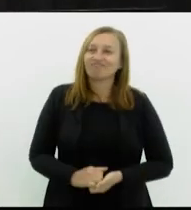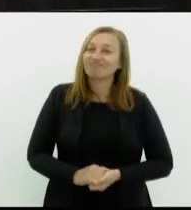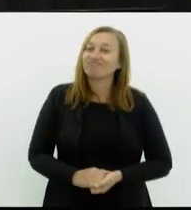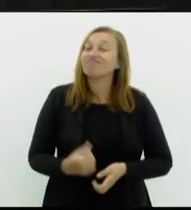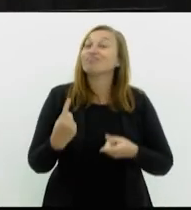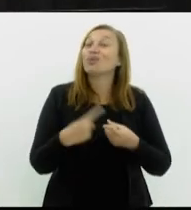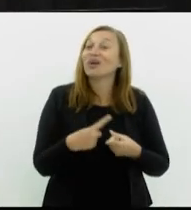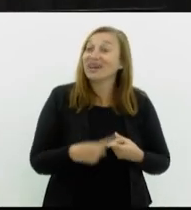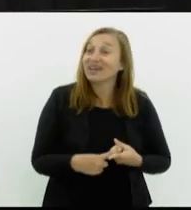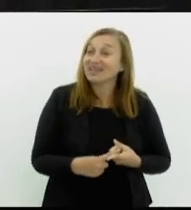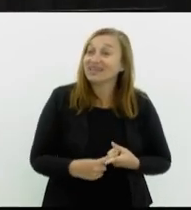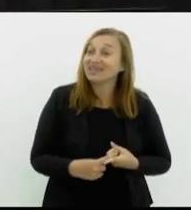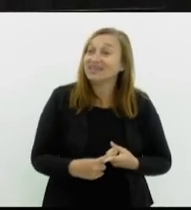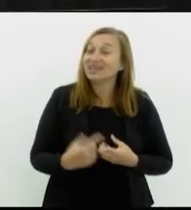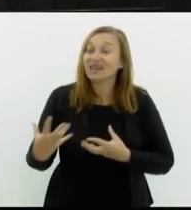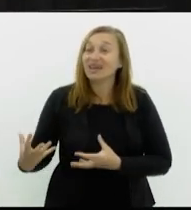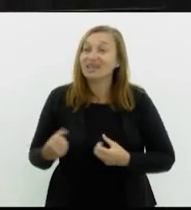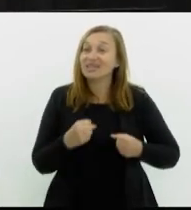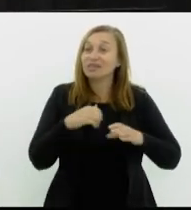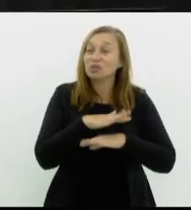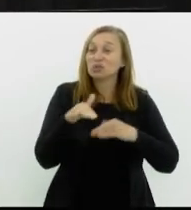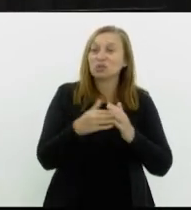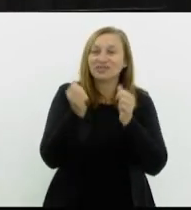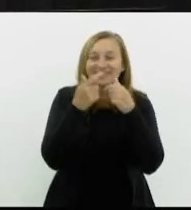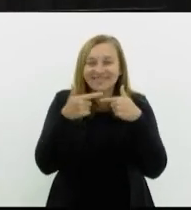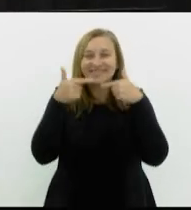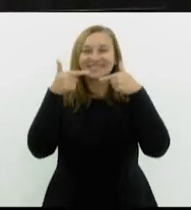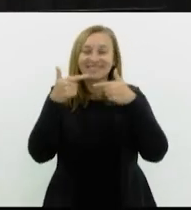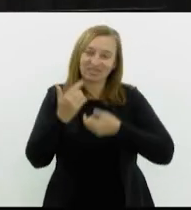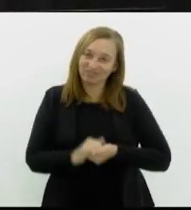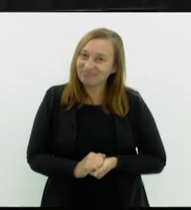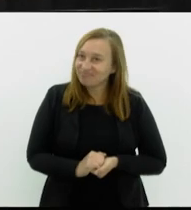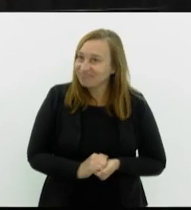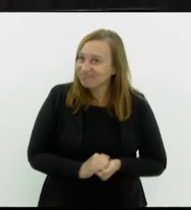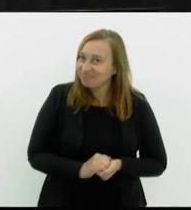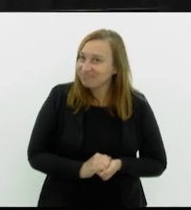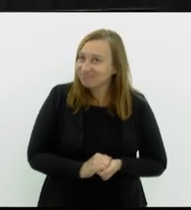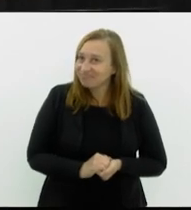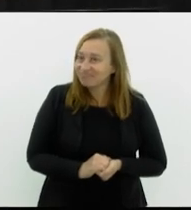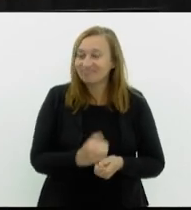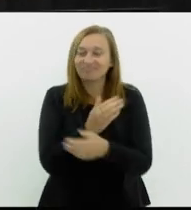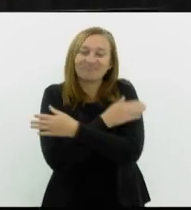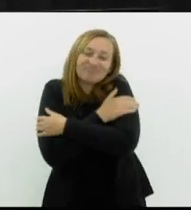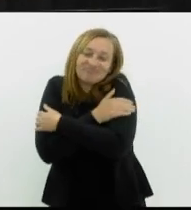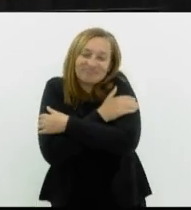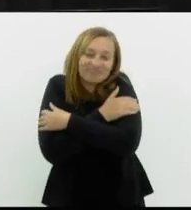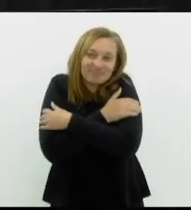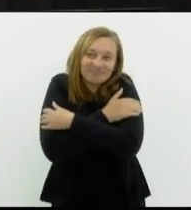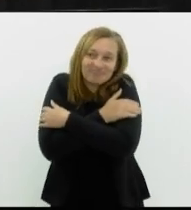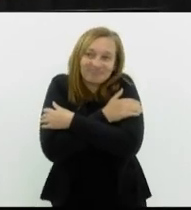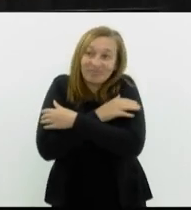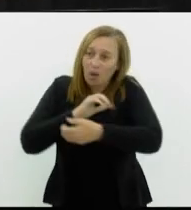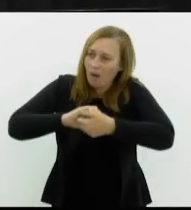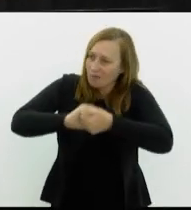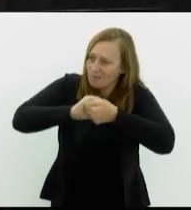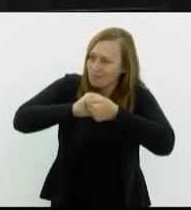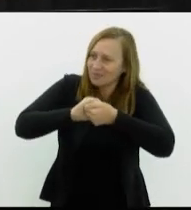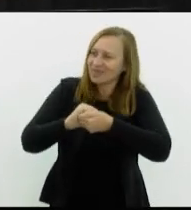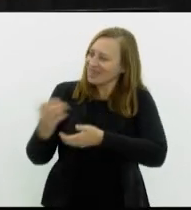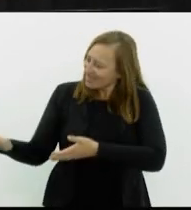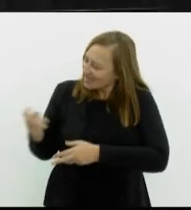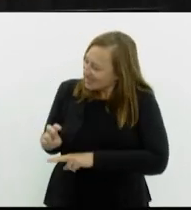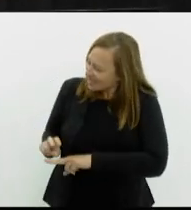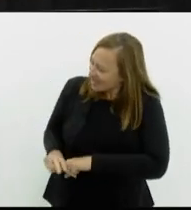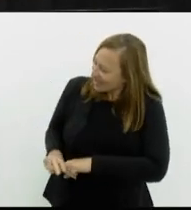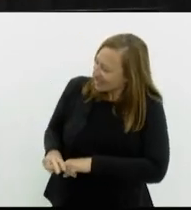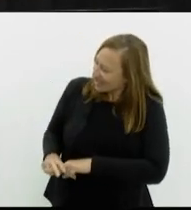Porque recebe todo mundo com um sorriso, com um abraço, com um aperto. Não senta aqui